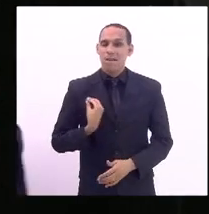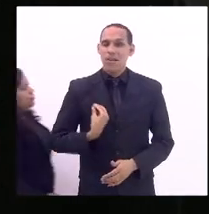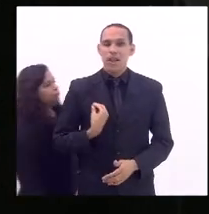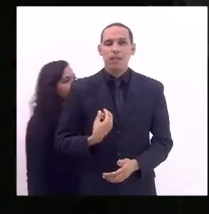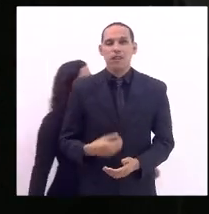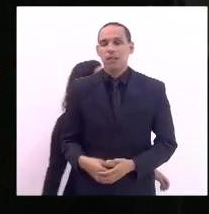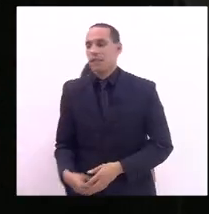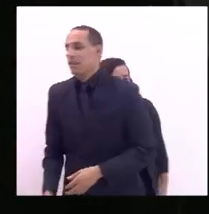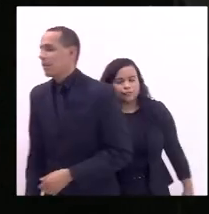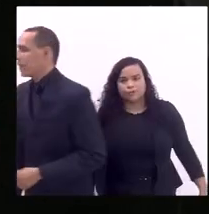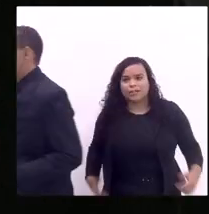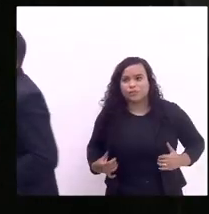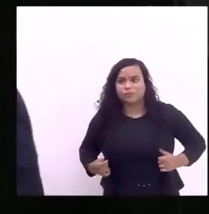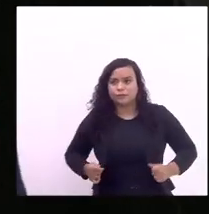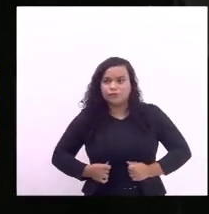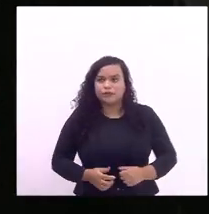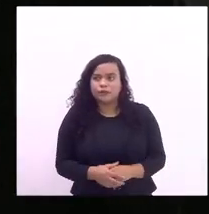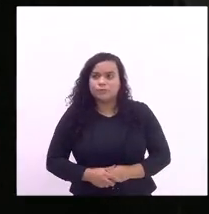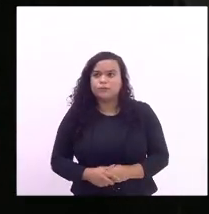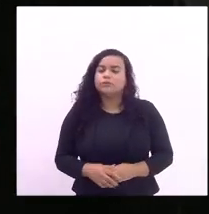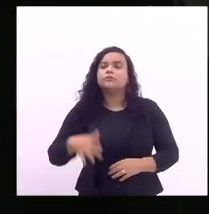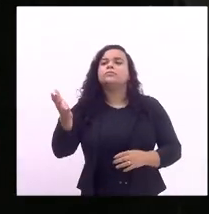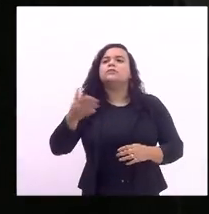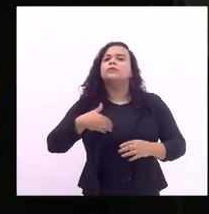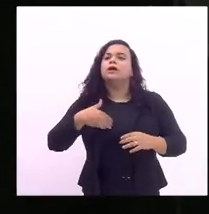uma concepção de sociedade.